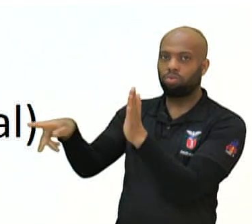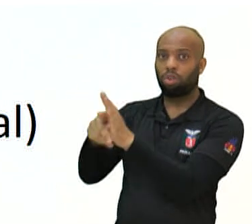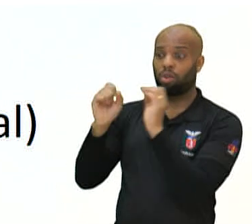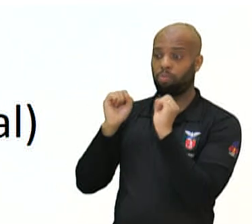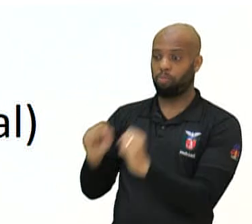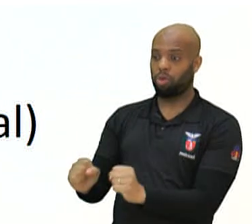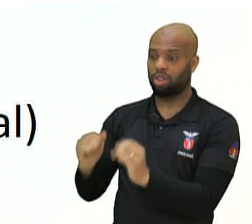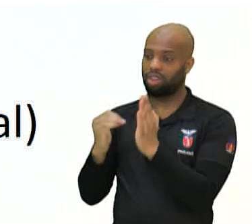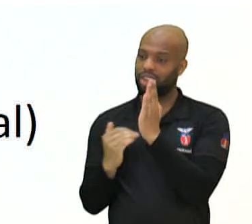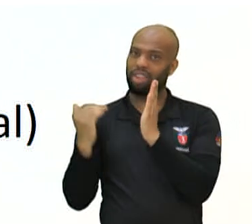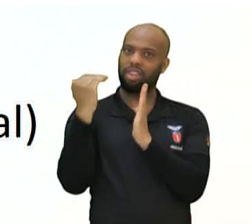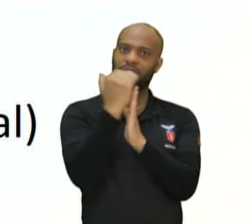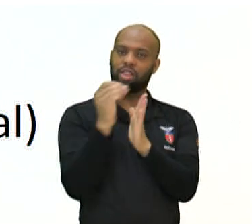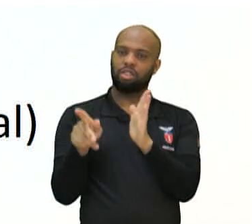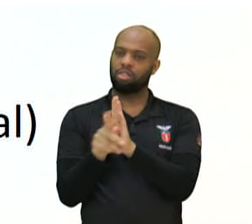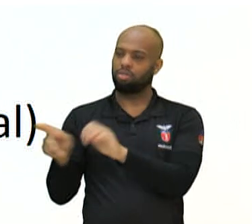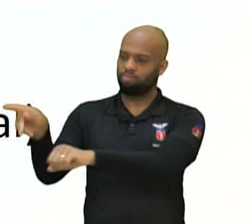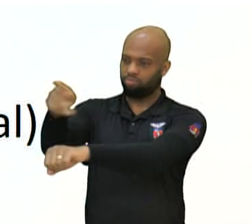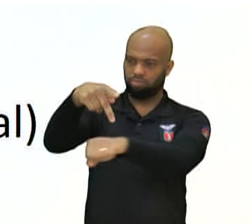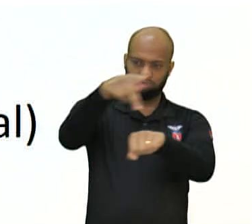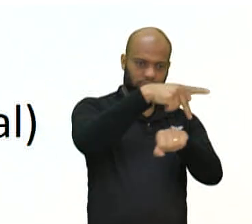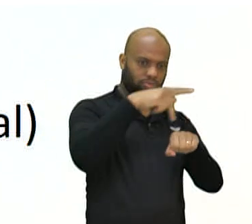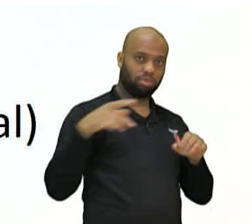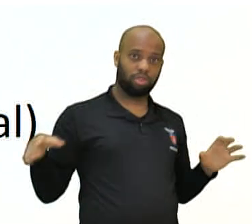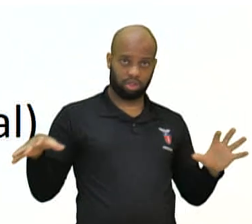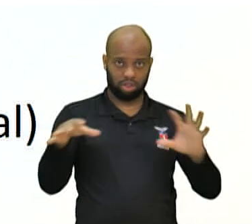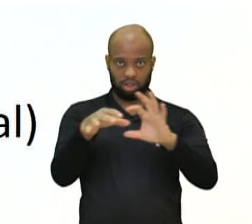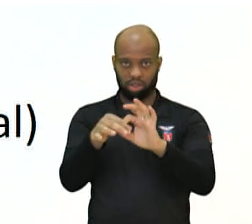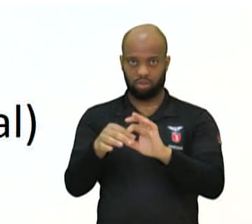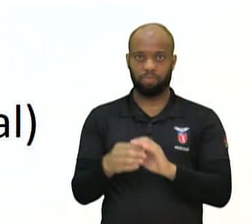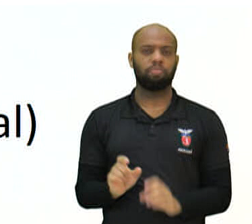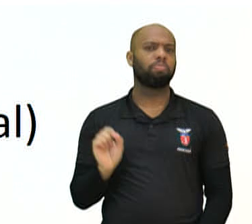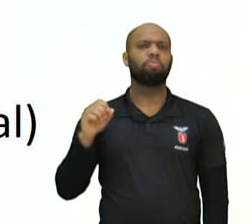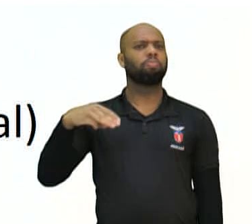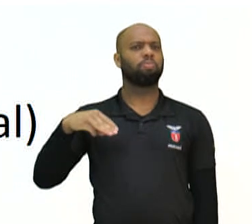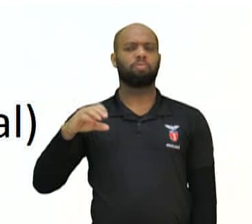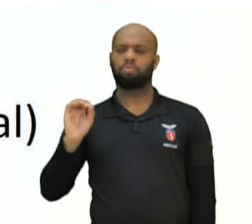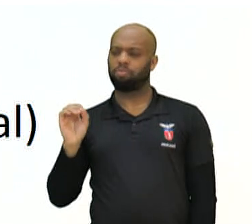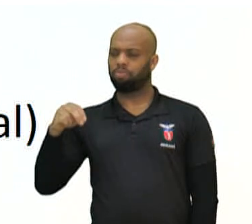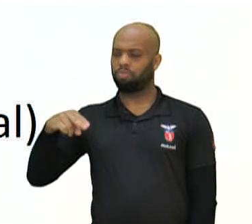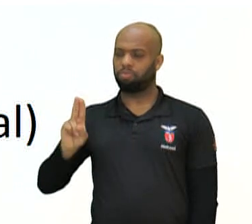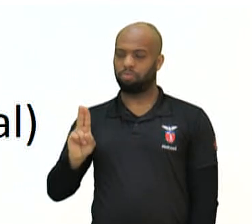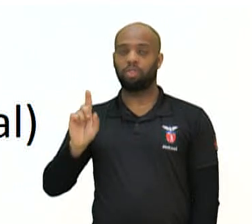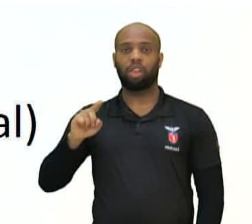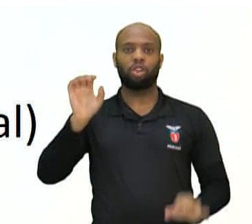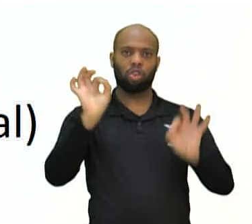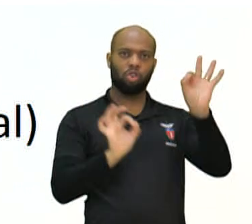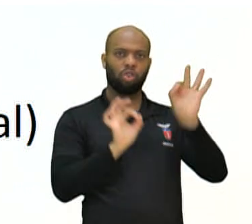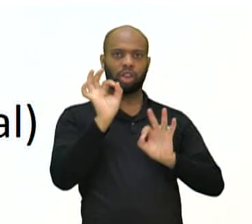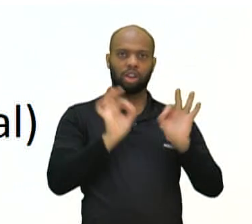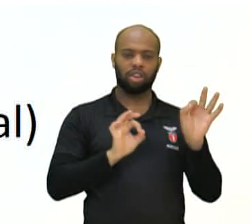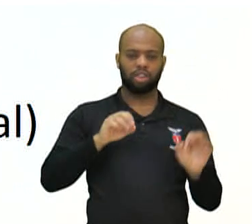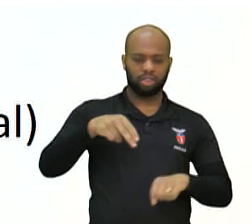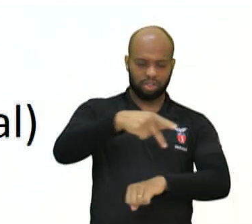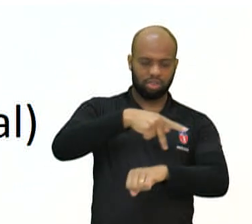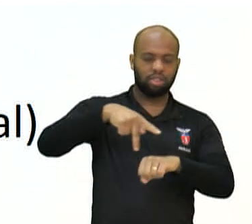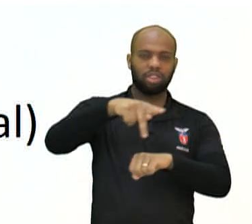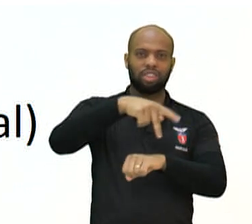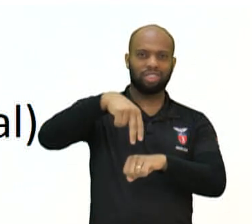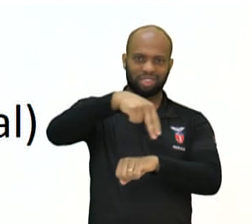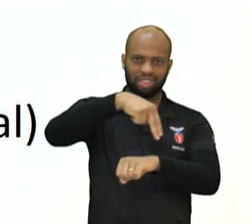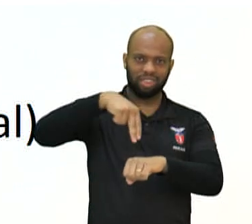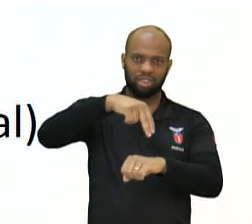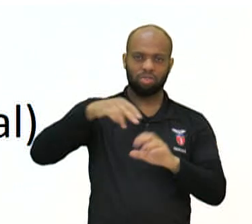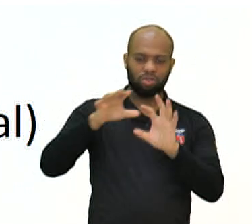poder acima dos Estados-membros. A ONU, a Organização das Nações Unidas, cumpriria